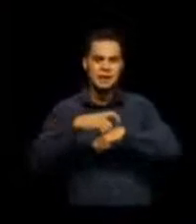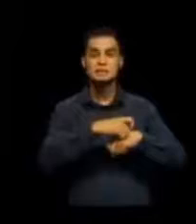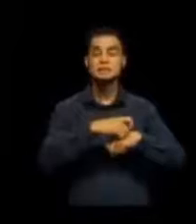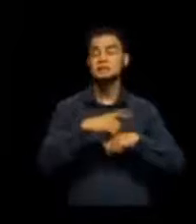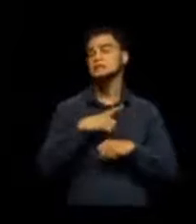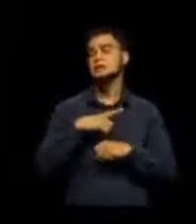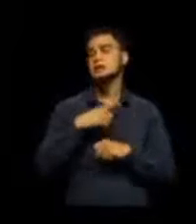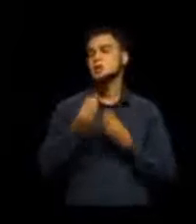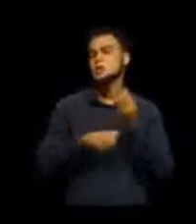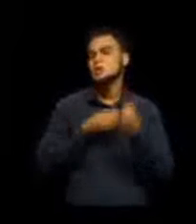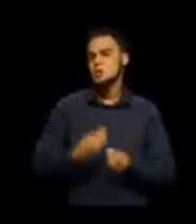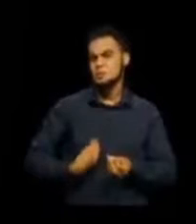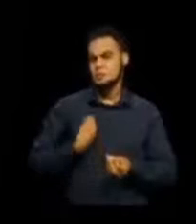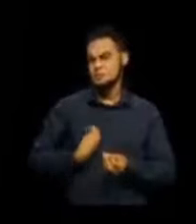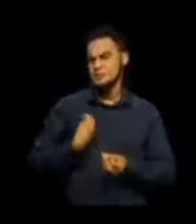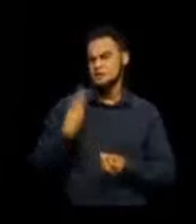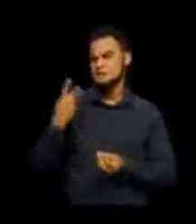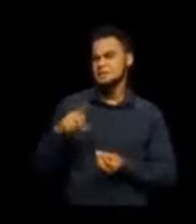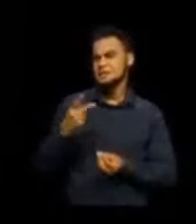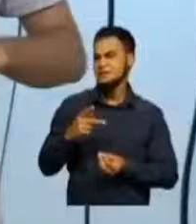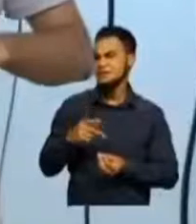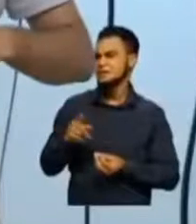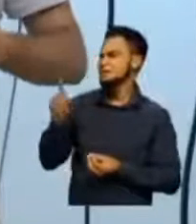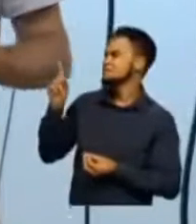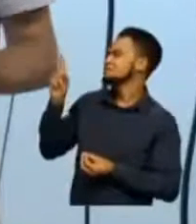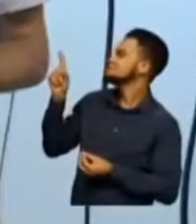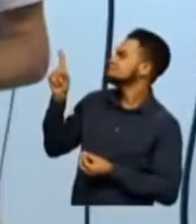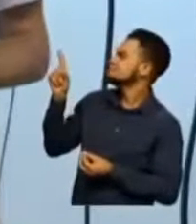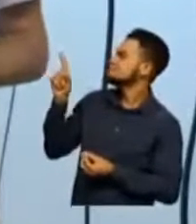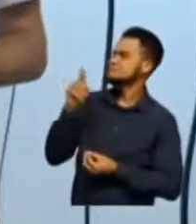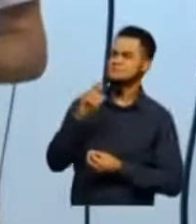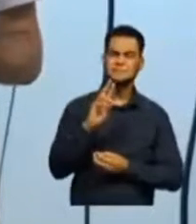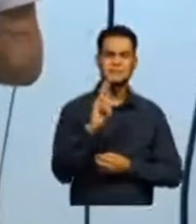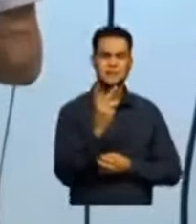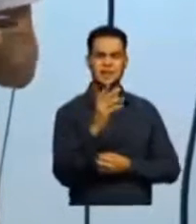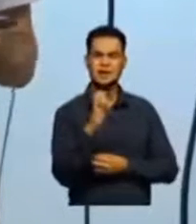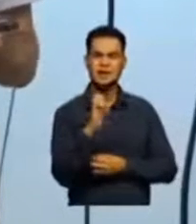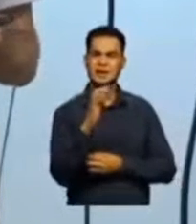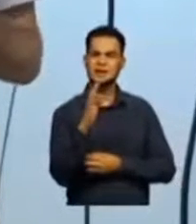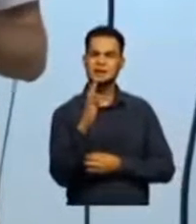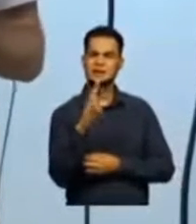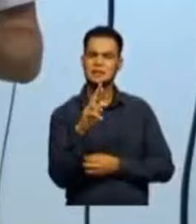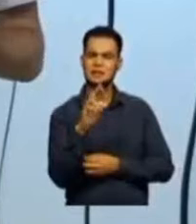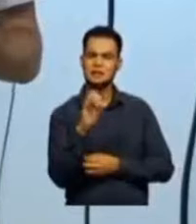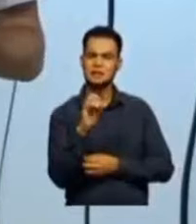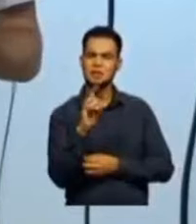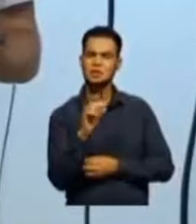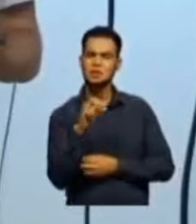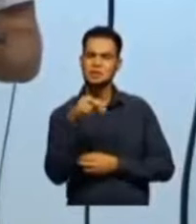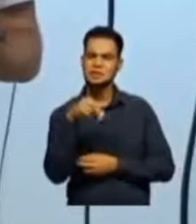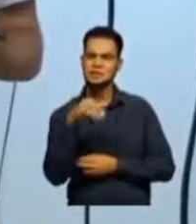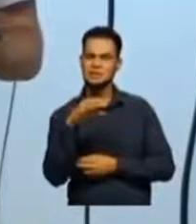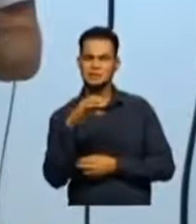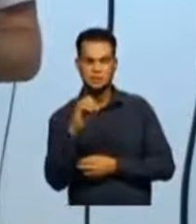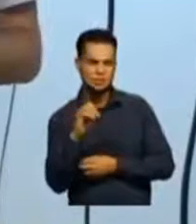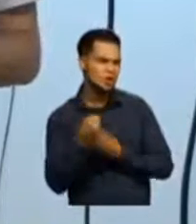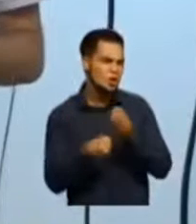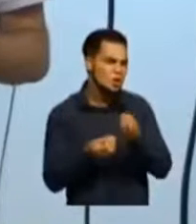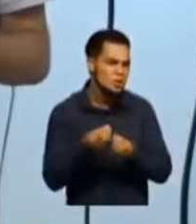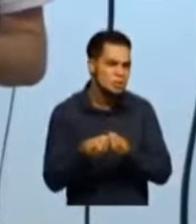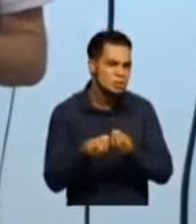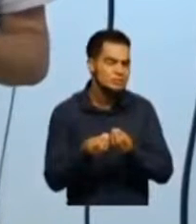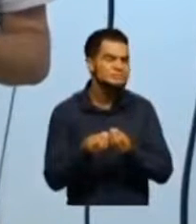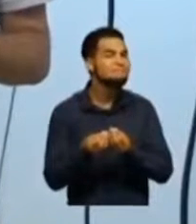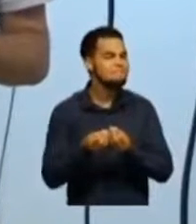de vida heteroxênico. O que é isso? Ciclo de vida heteroxênico. Vai ser um